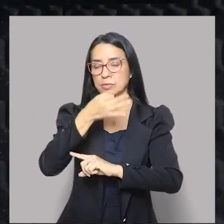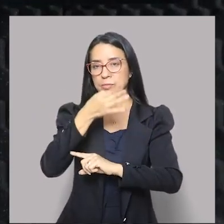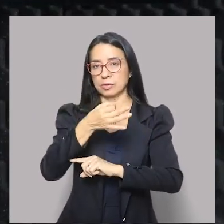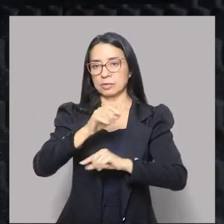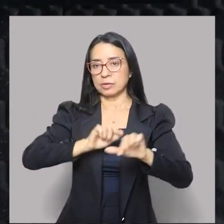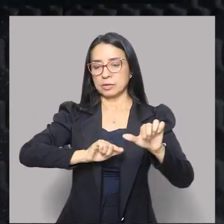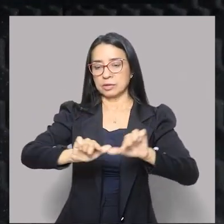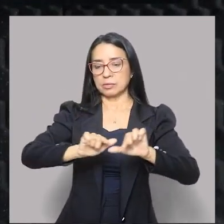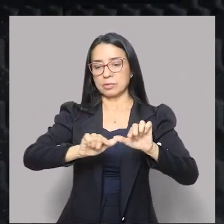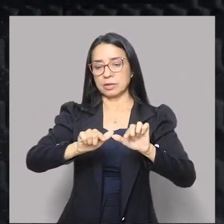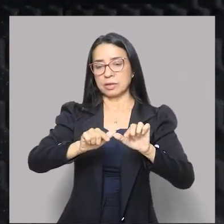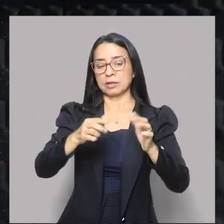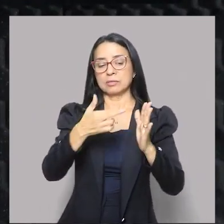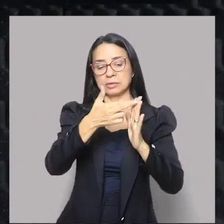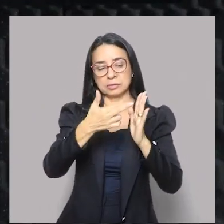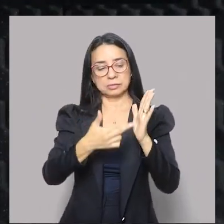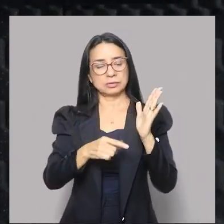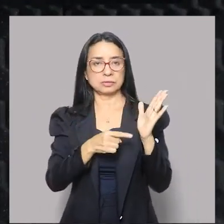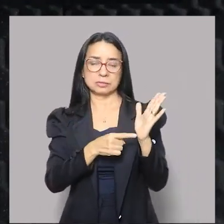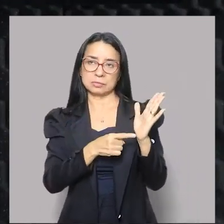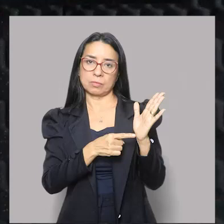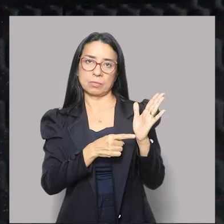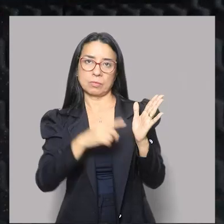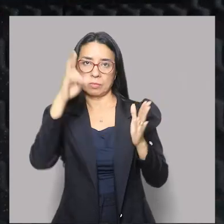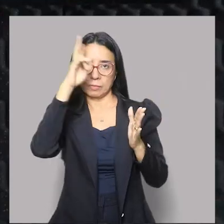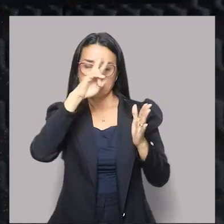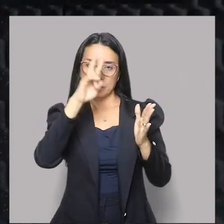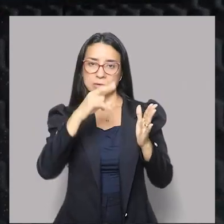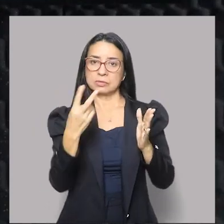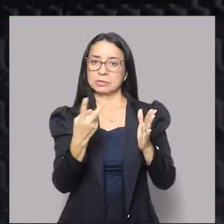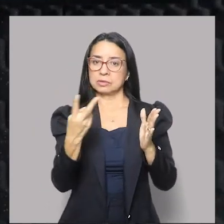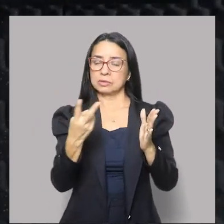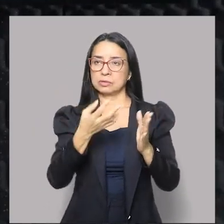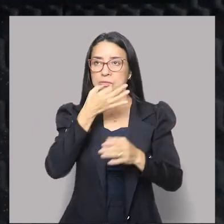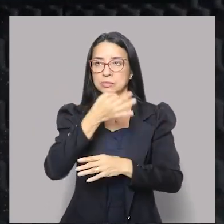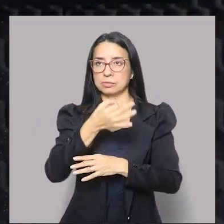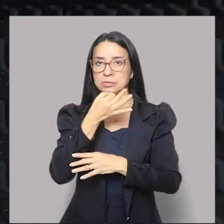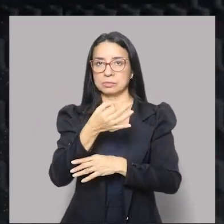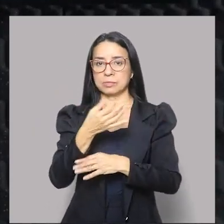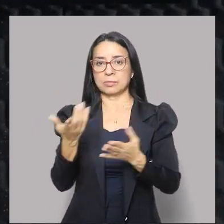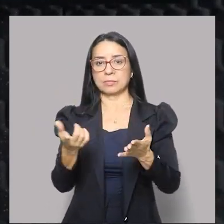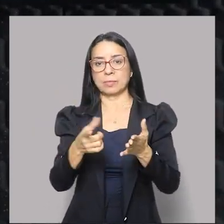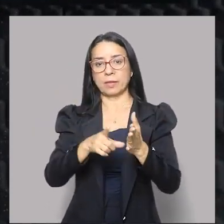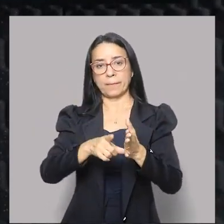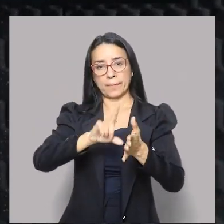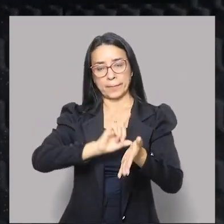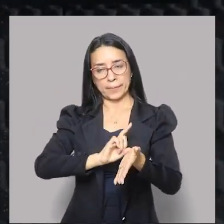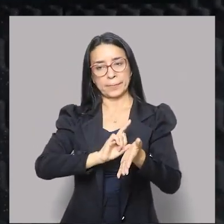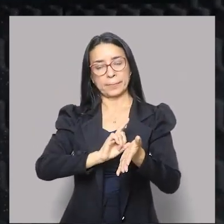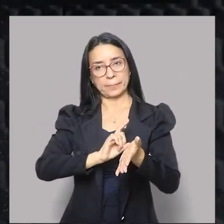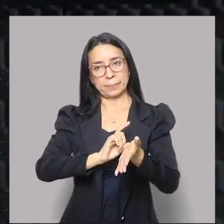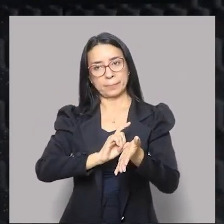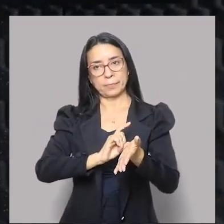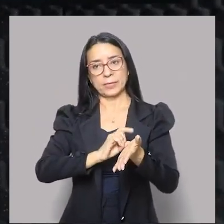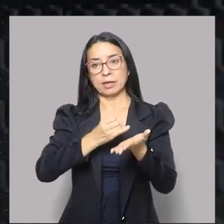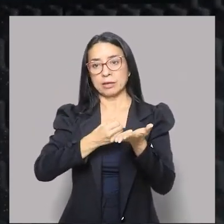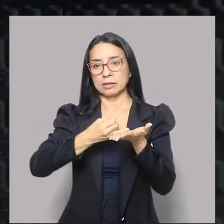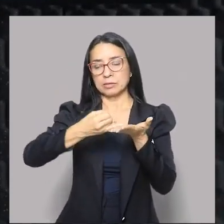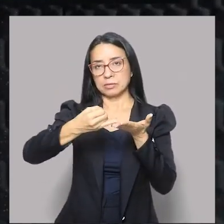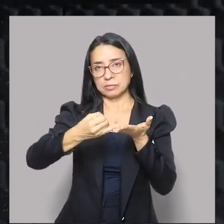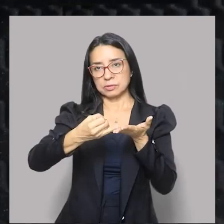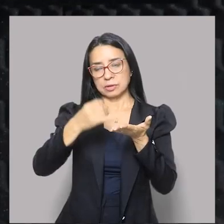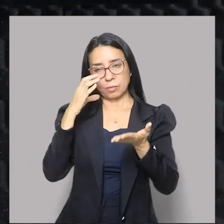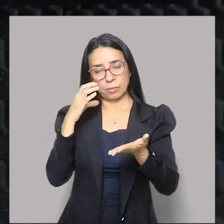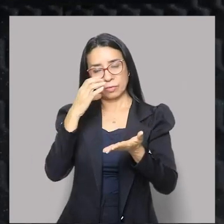trabalhados ao longo da redação. Lembrando que esses dois argumentos são adiantados na tese, lá na introdução, logo no